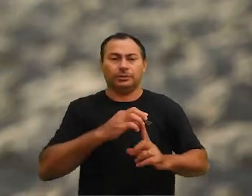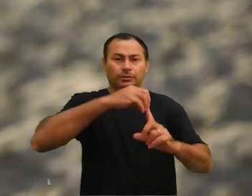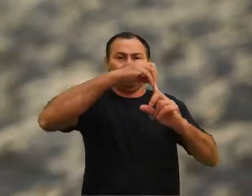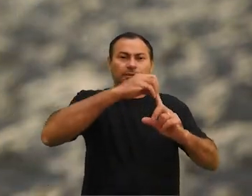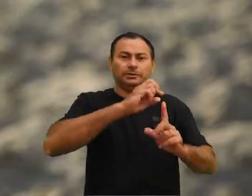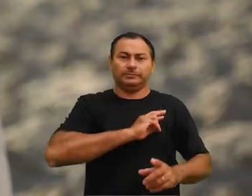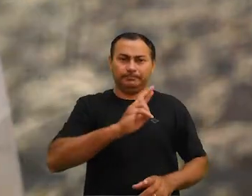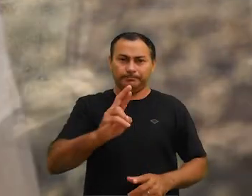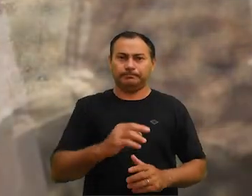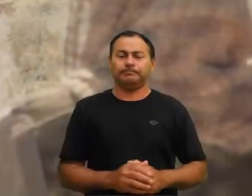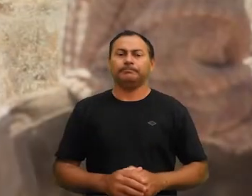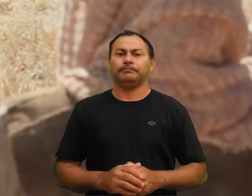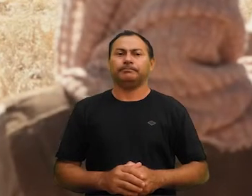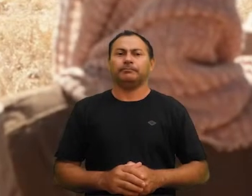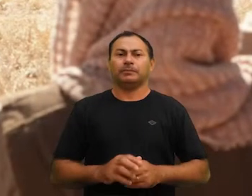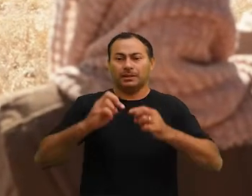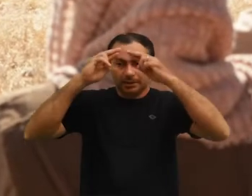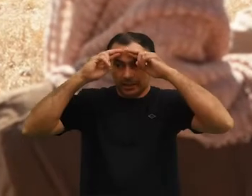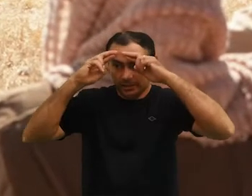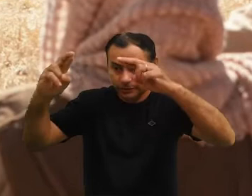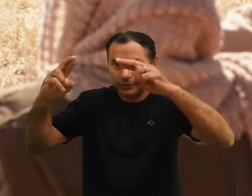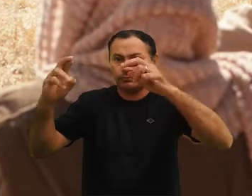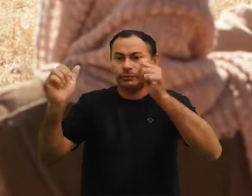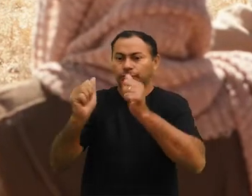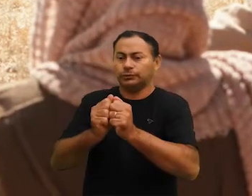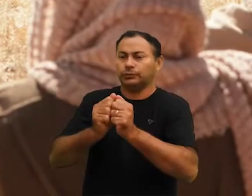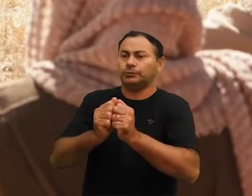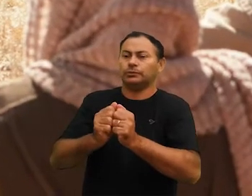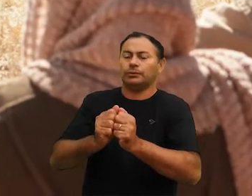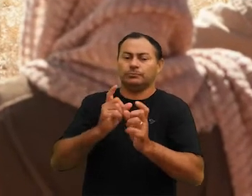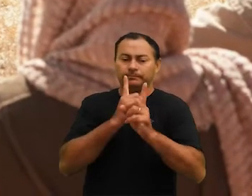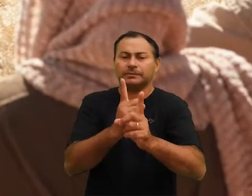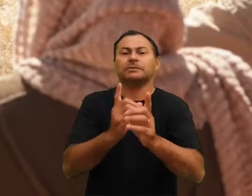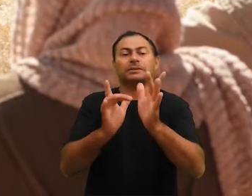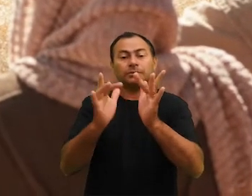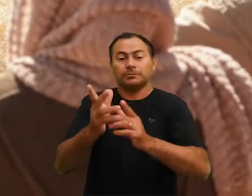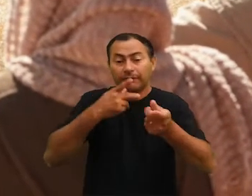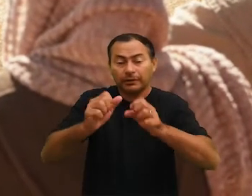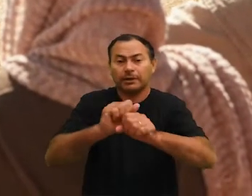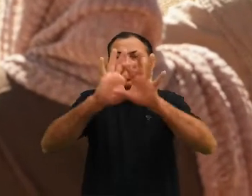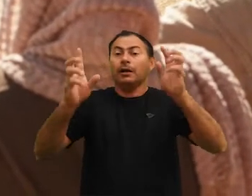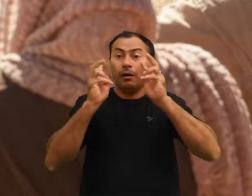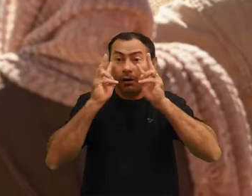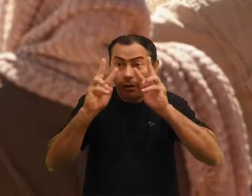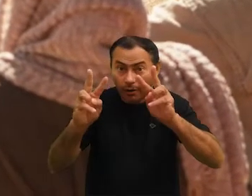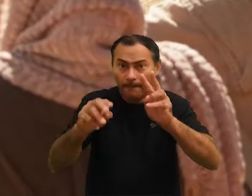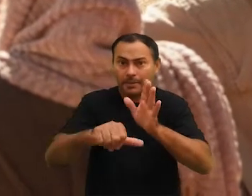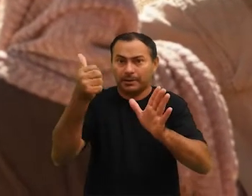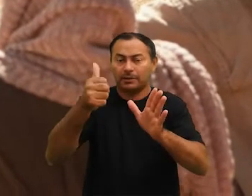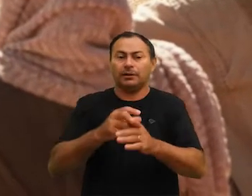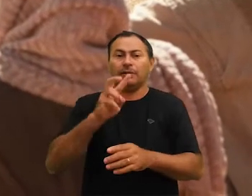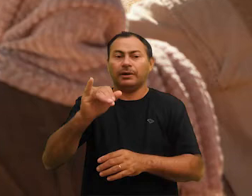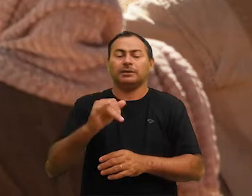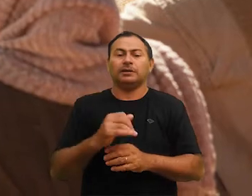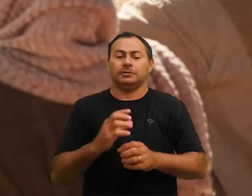os líderes religiosos. E neste retiro com seus discípulos, Jesus deixou bem claro para eles: ouçam bem, primeiro, se